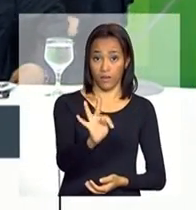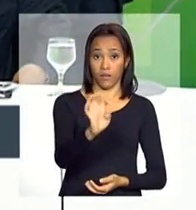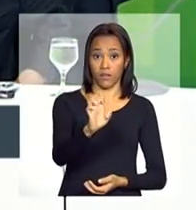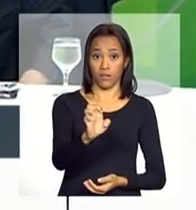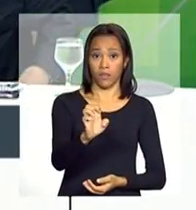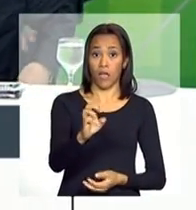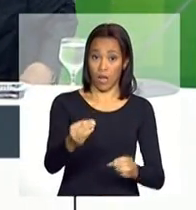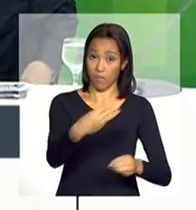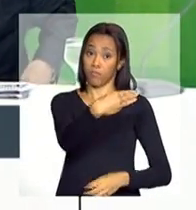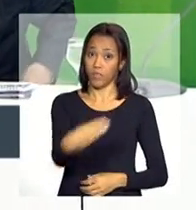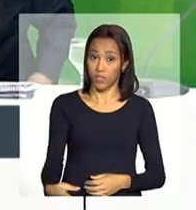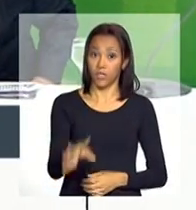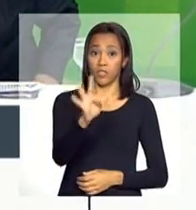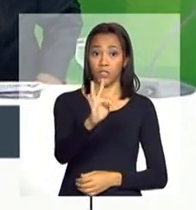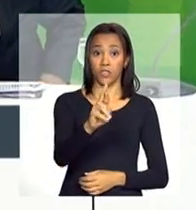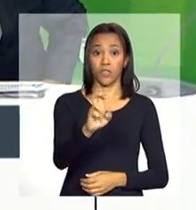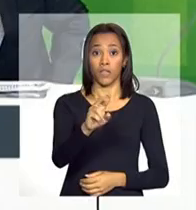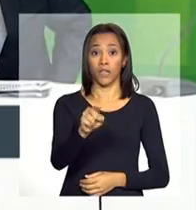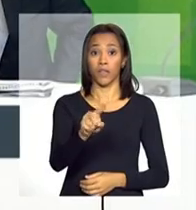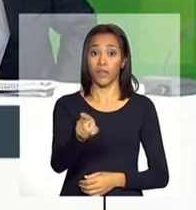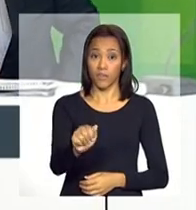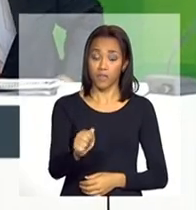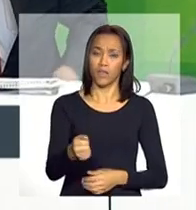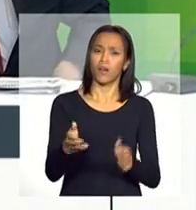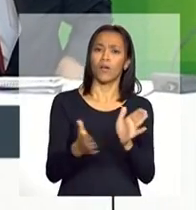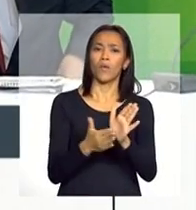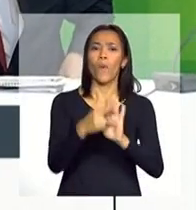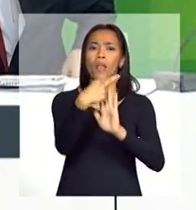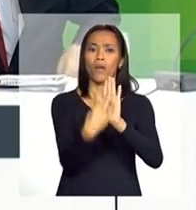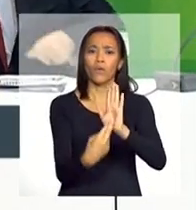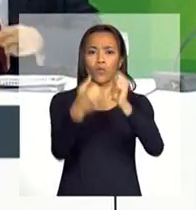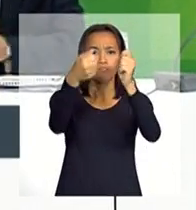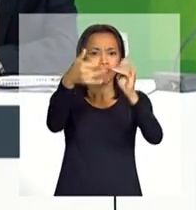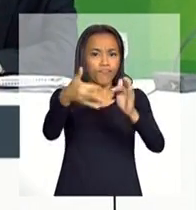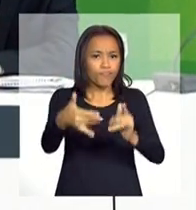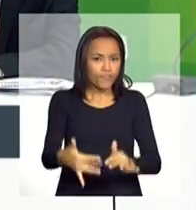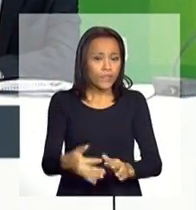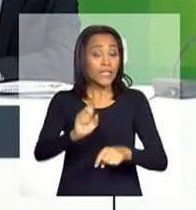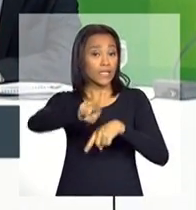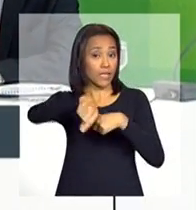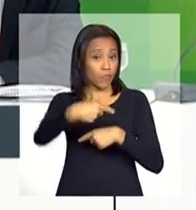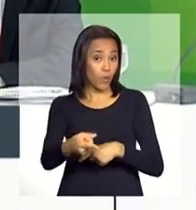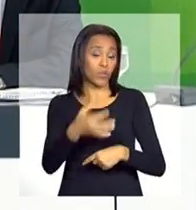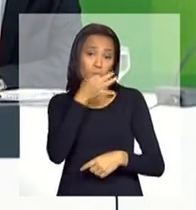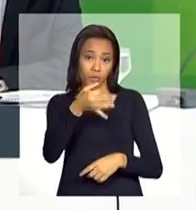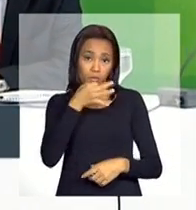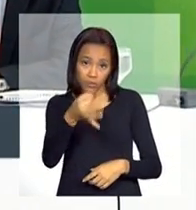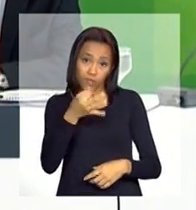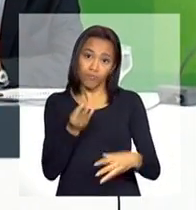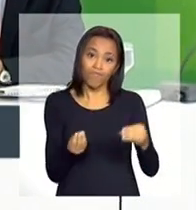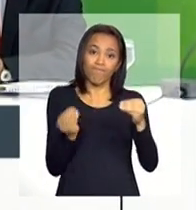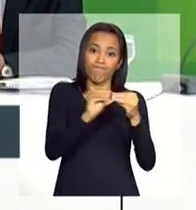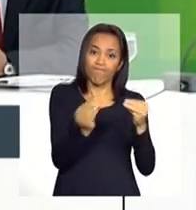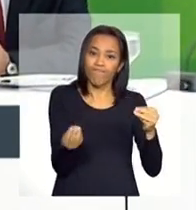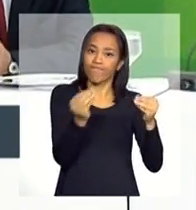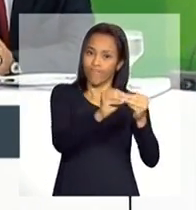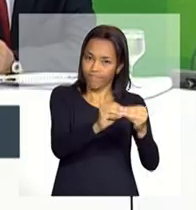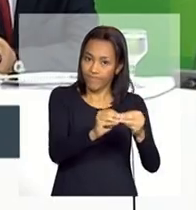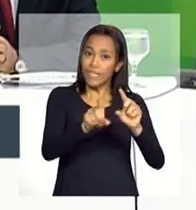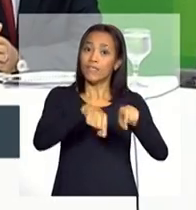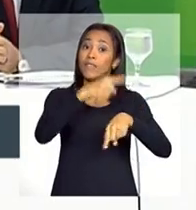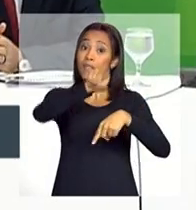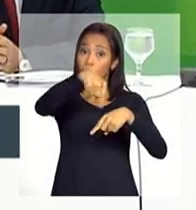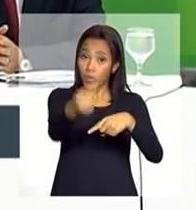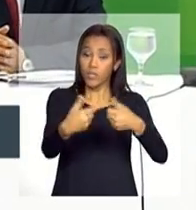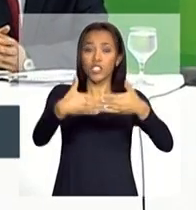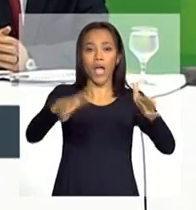uma apresentação Inicial sobre o relatório do pnud eu faria alguns comentários complementares e a partir daí